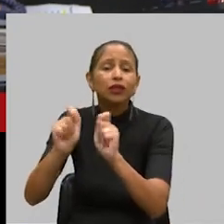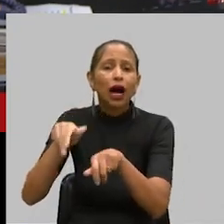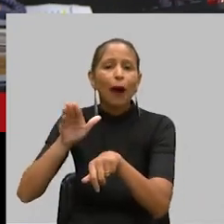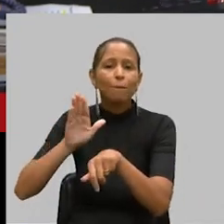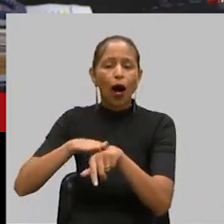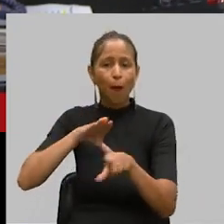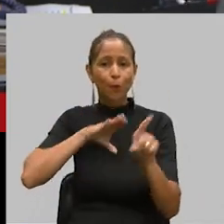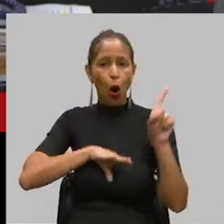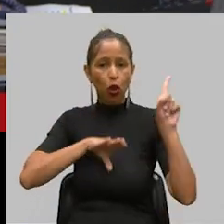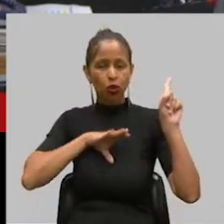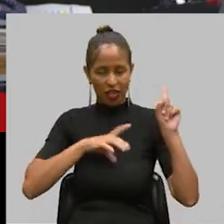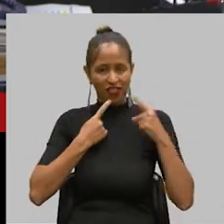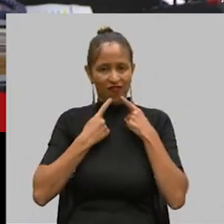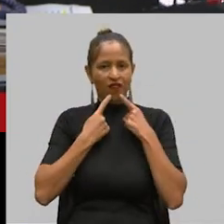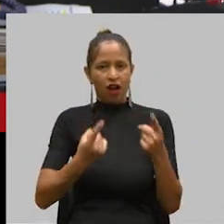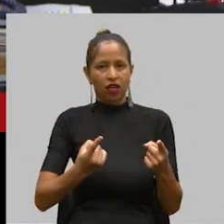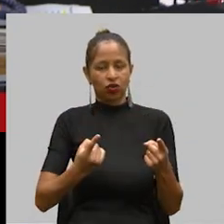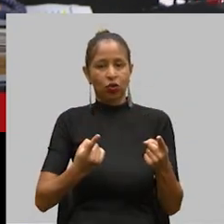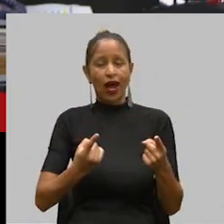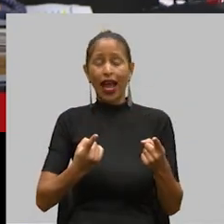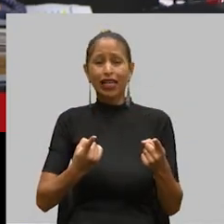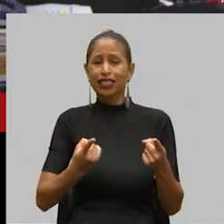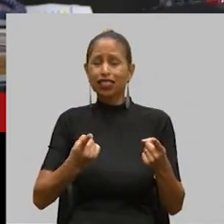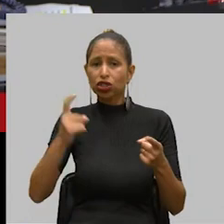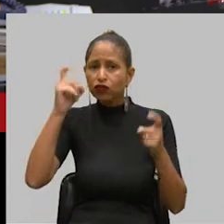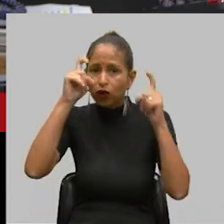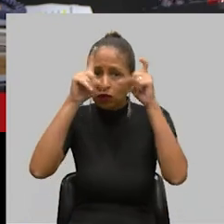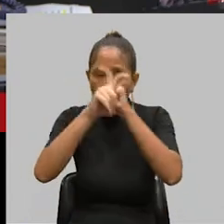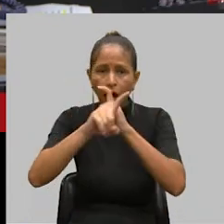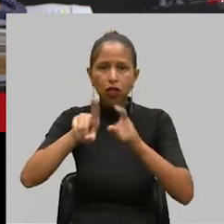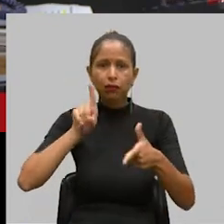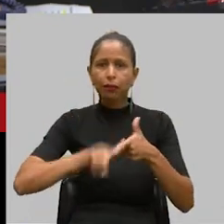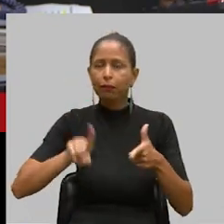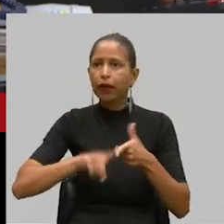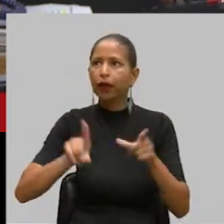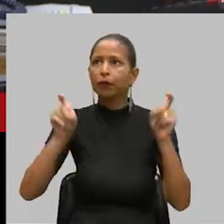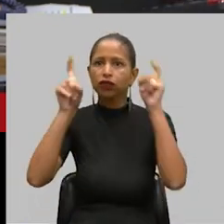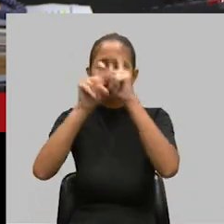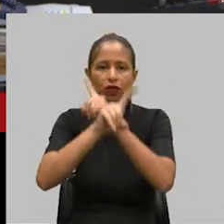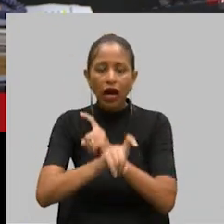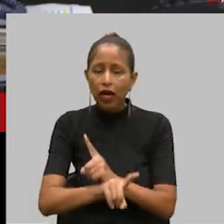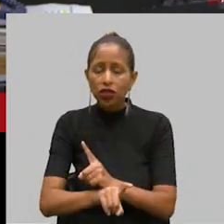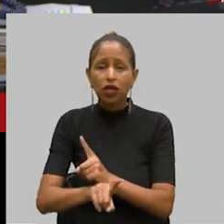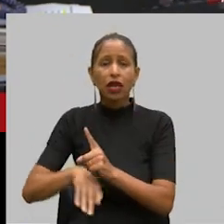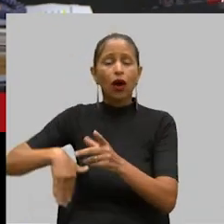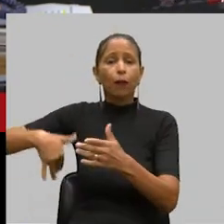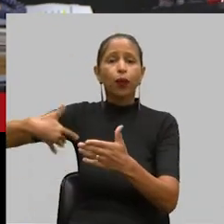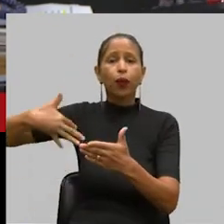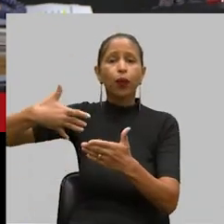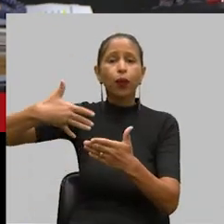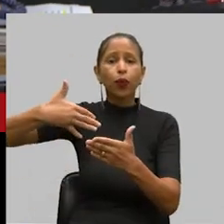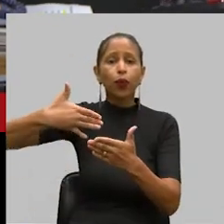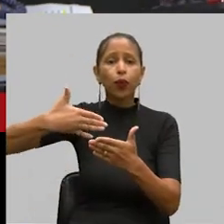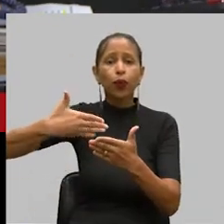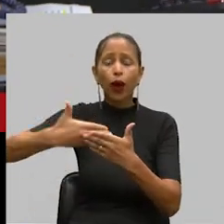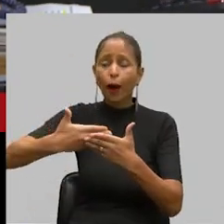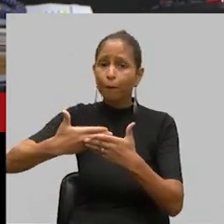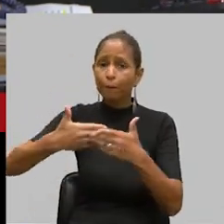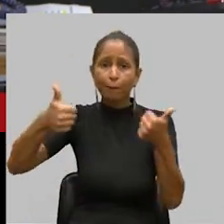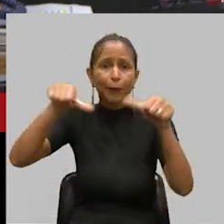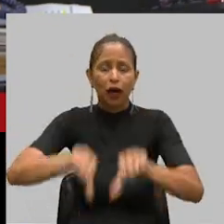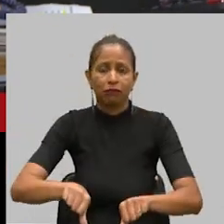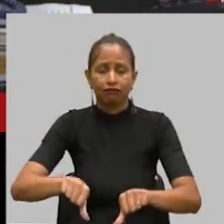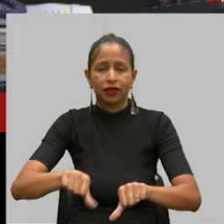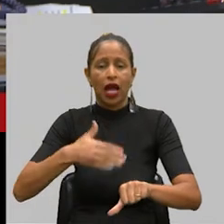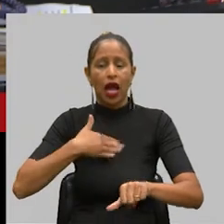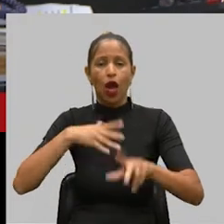português bem claro esse perrengue que a gente passou nos últimos anos e ter a trajetória e a vida de vocês ameaçada Eu sou